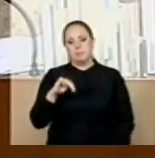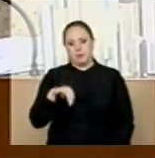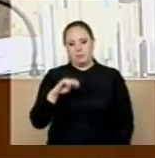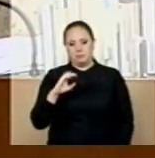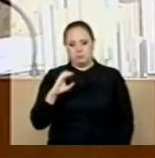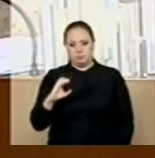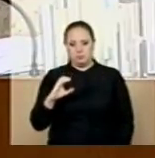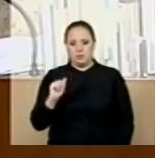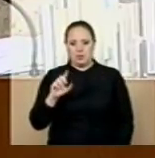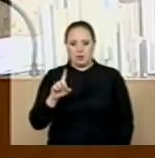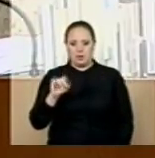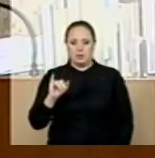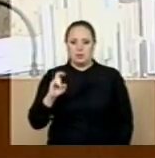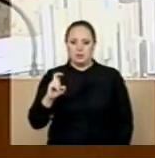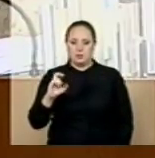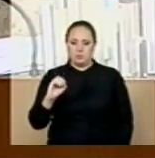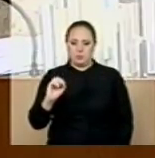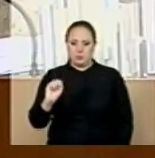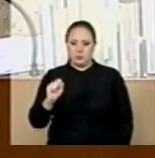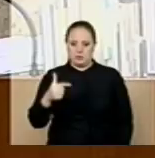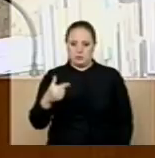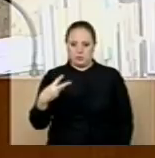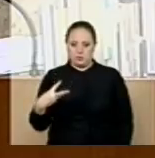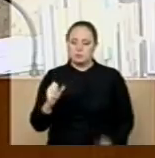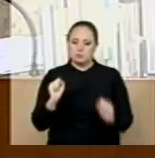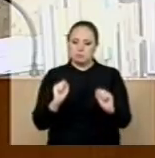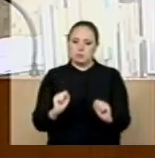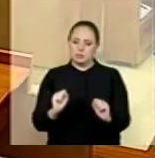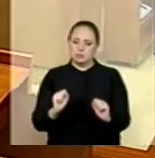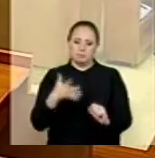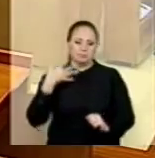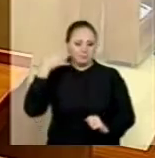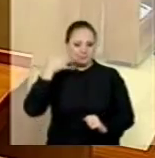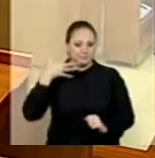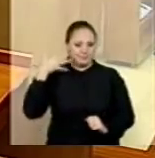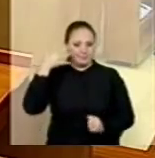de inconstitucionalidade 5.823. Senhor ministro, Vossa Excelência está com a palavra.